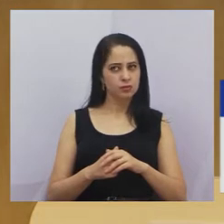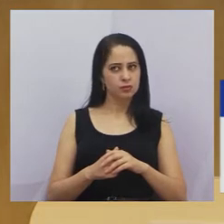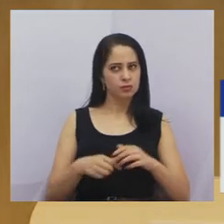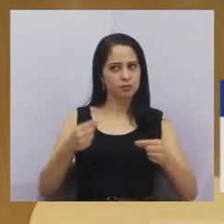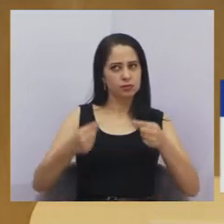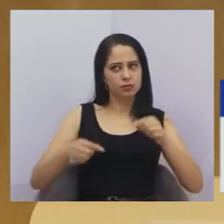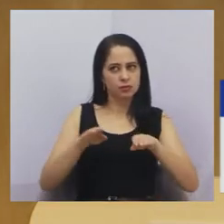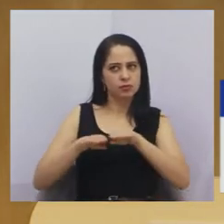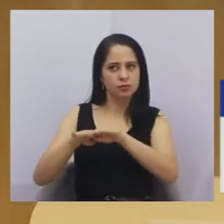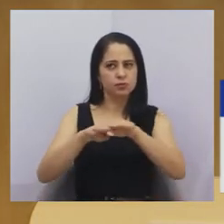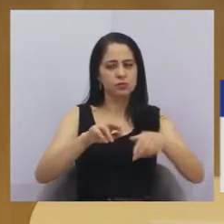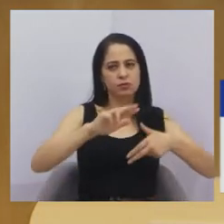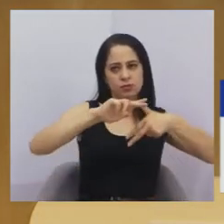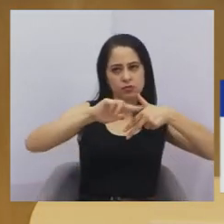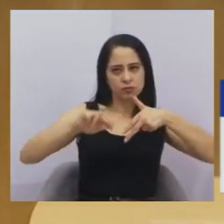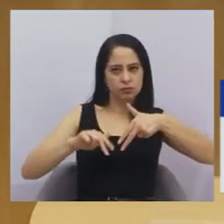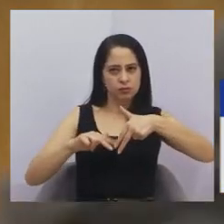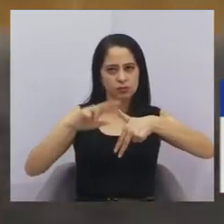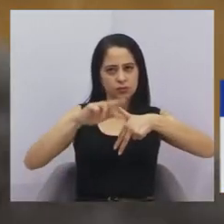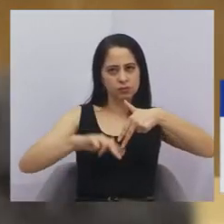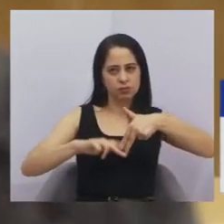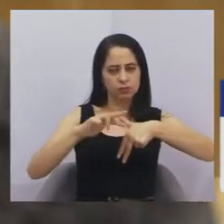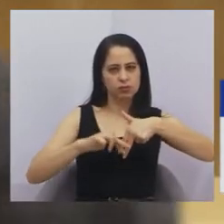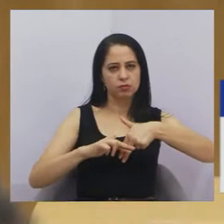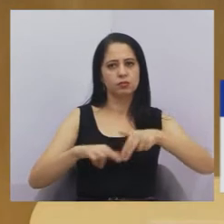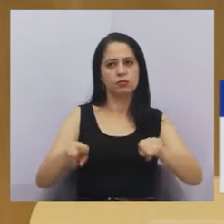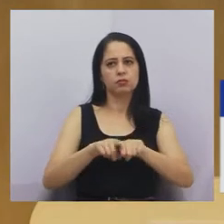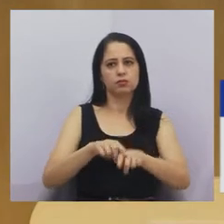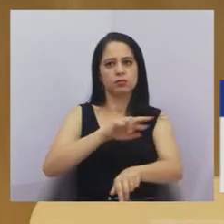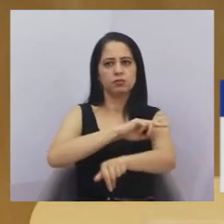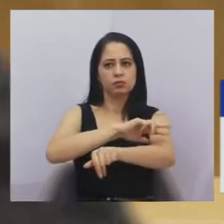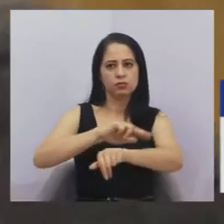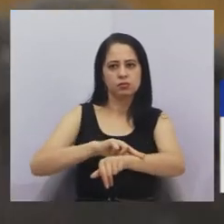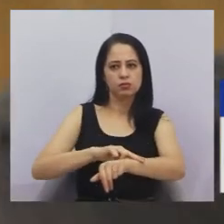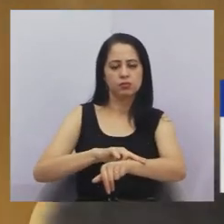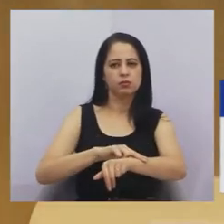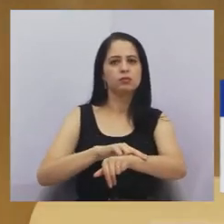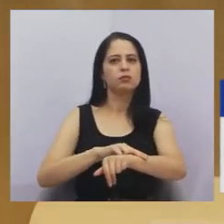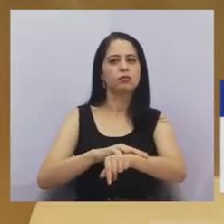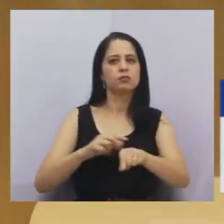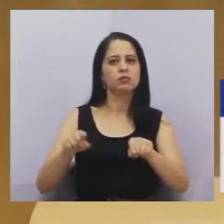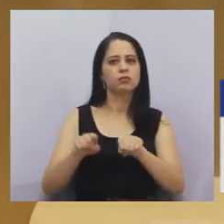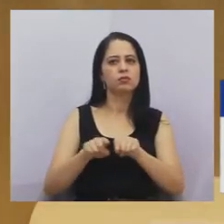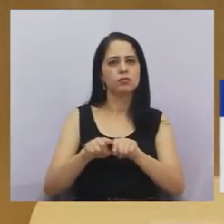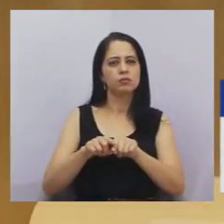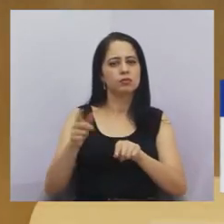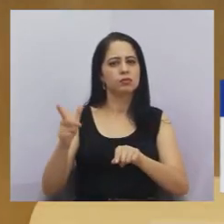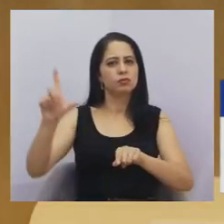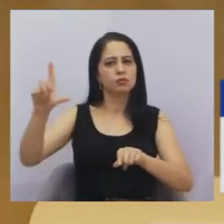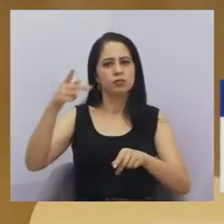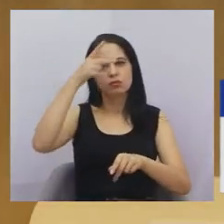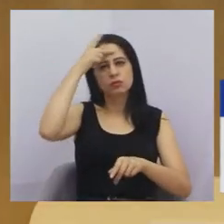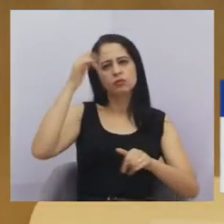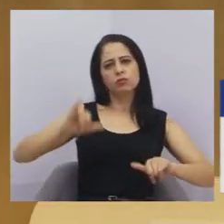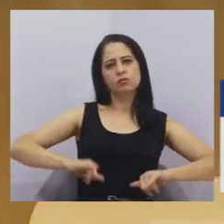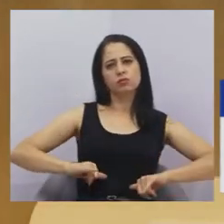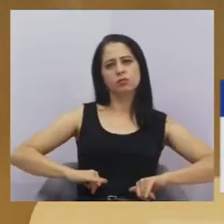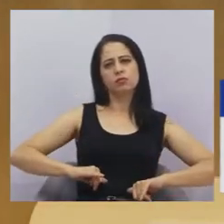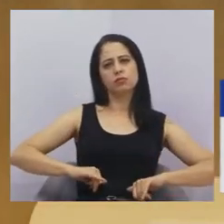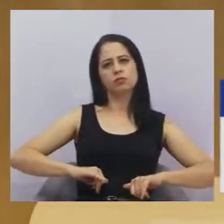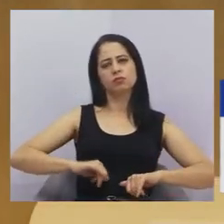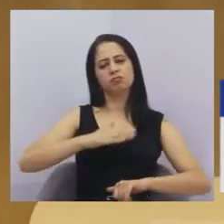de igualdade de gênero, de raça e de diversidade, e a outros aqueles que sofrem desigualdades